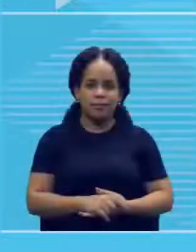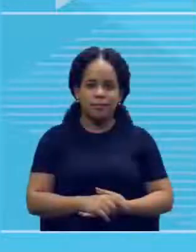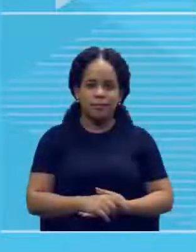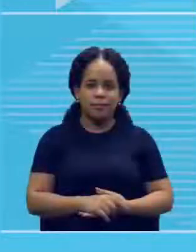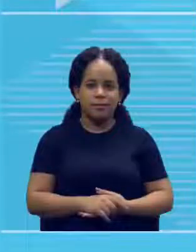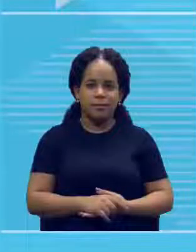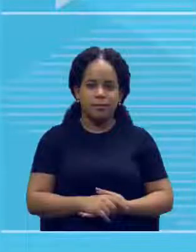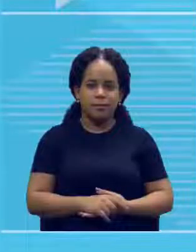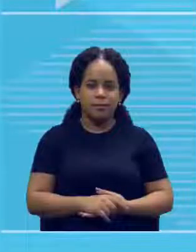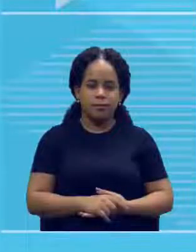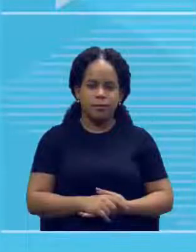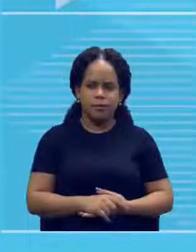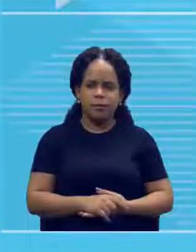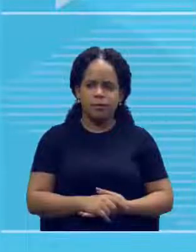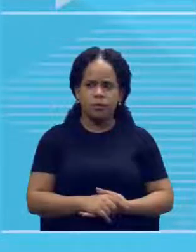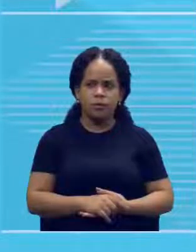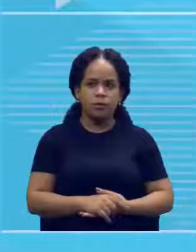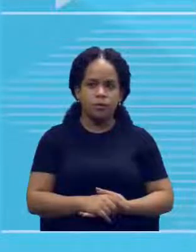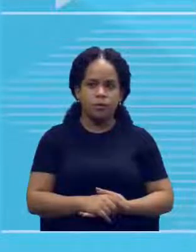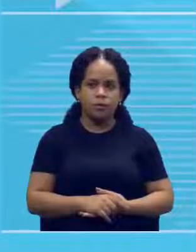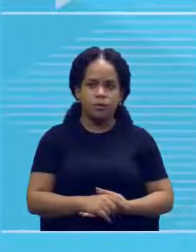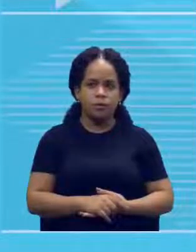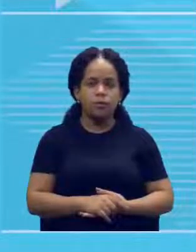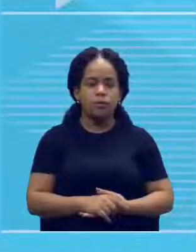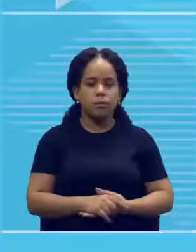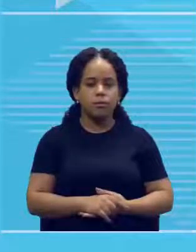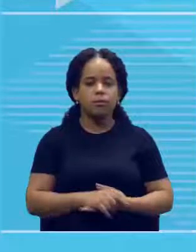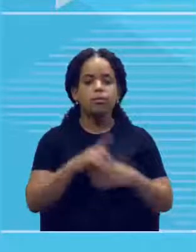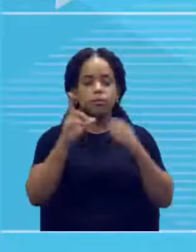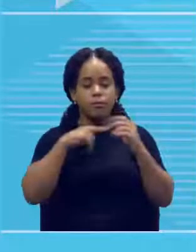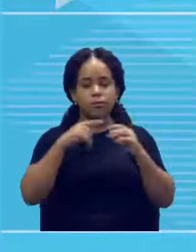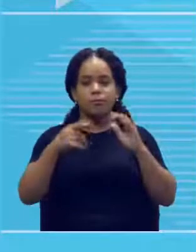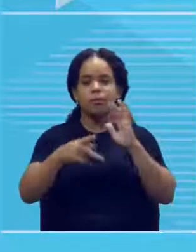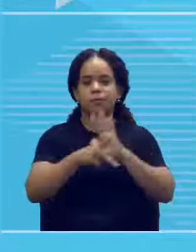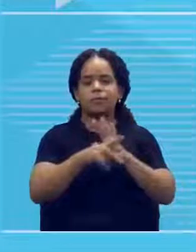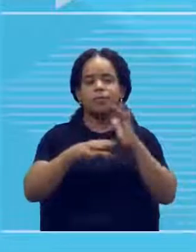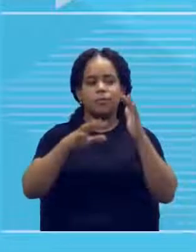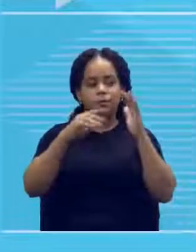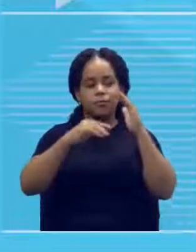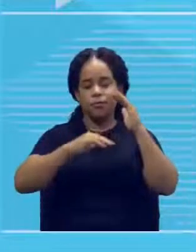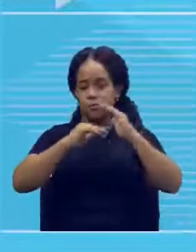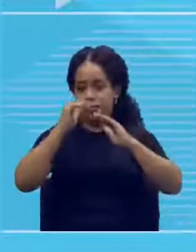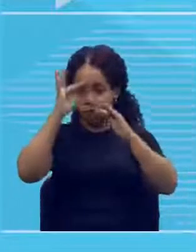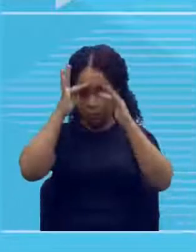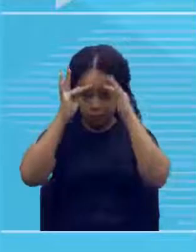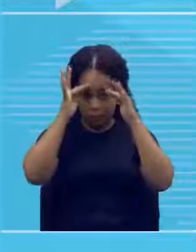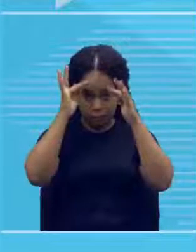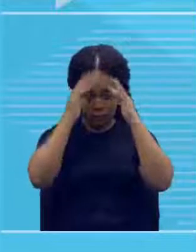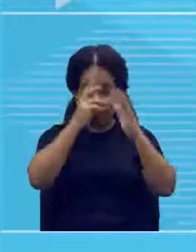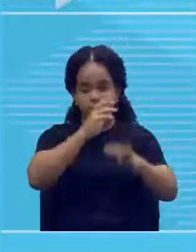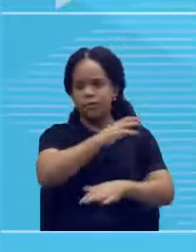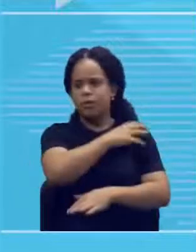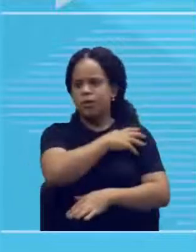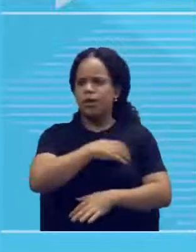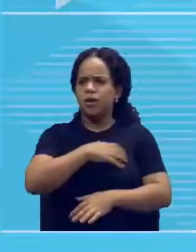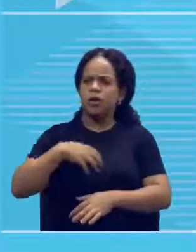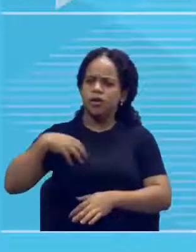Segundo o filósofo Sócrates, a dança forma um cidadão completo, né? E lá na década